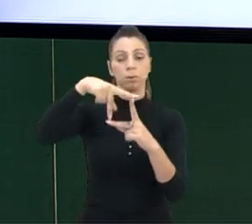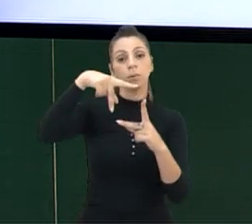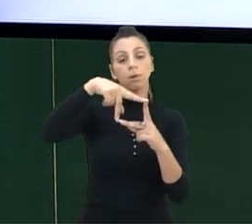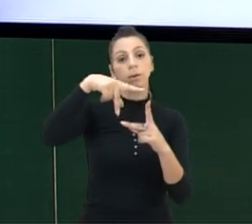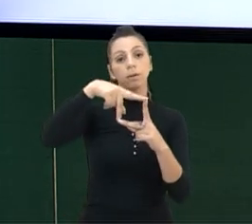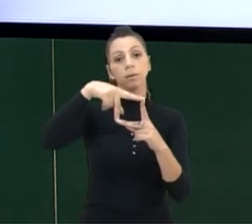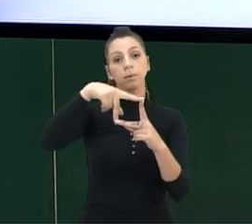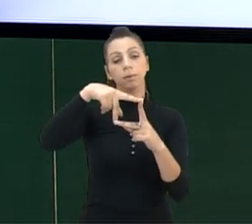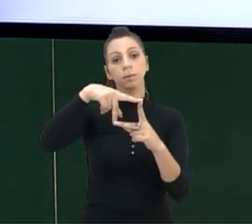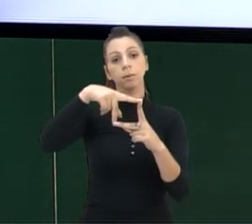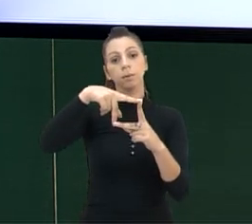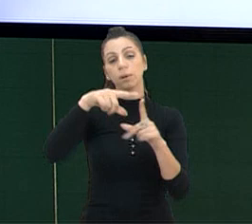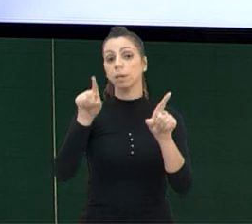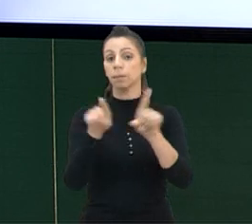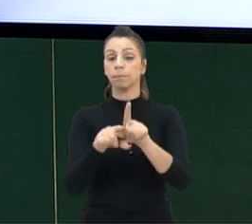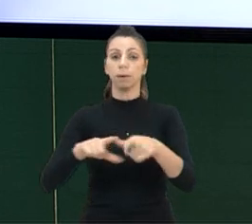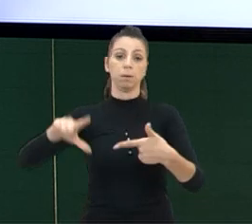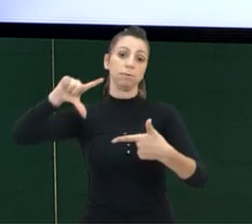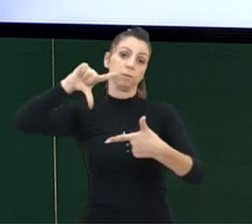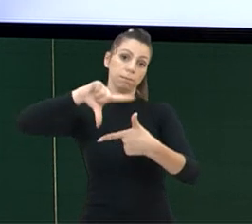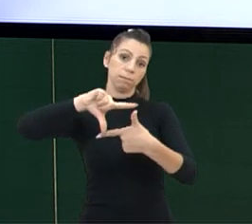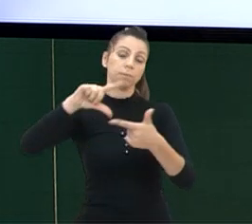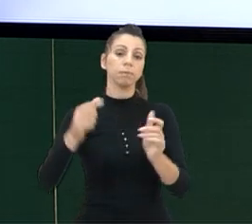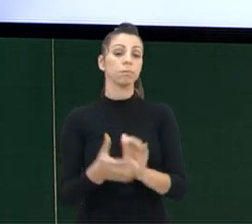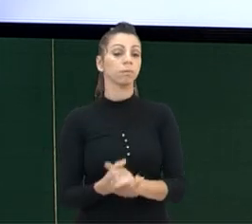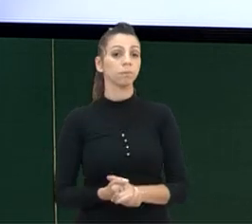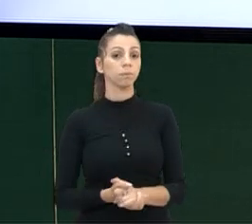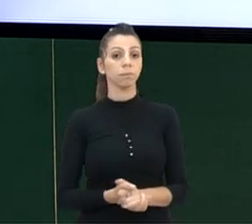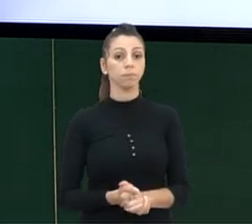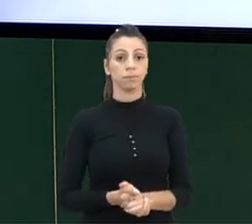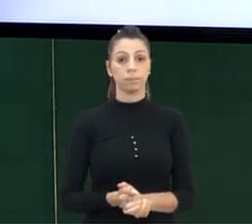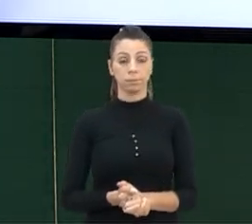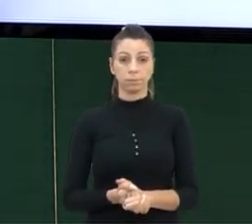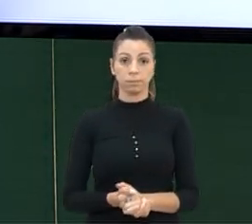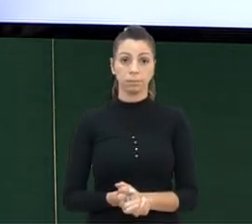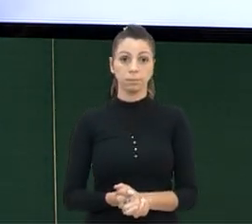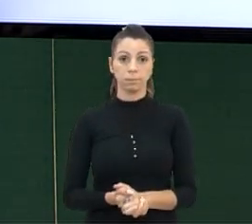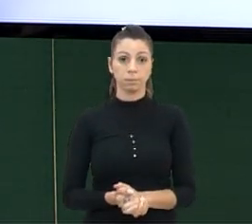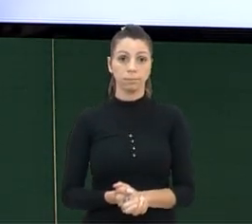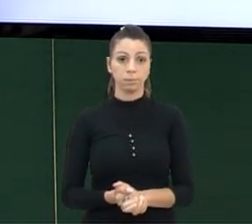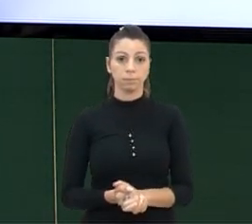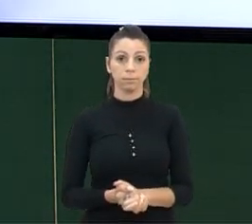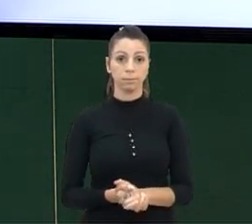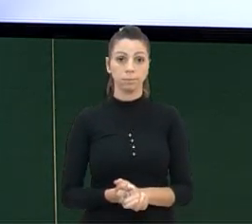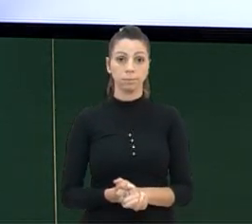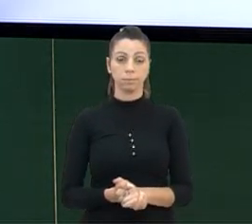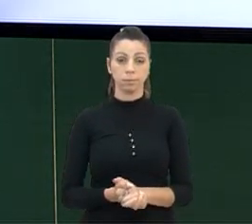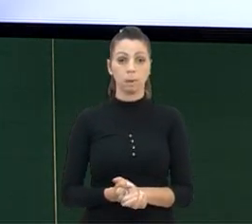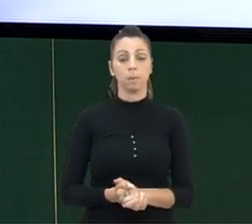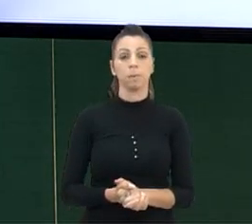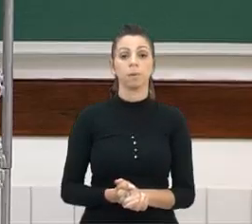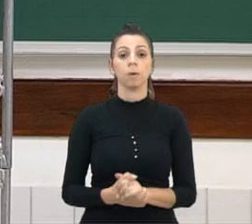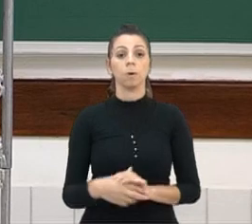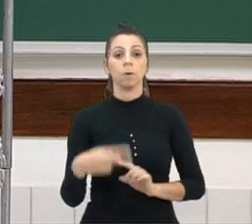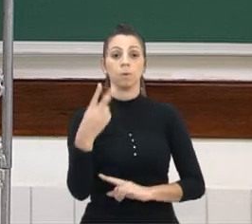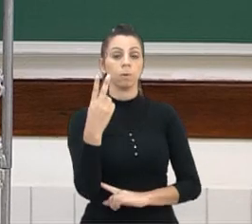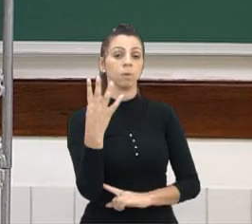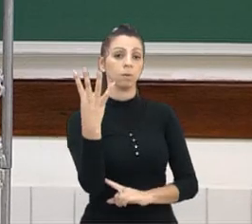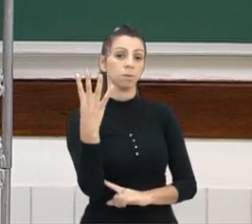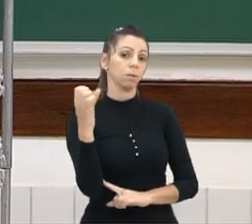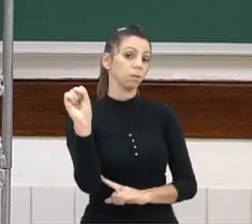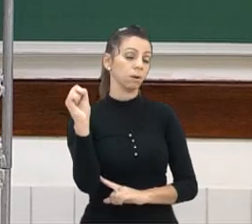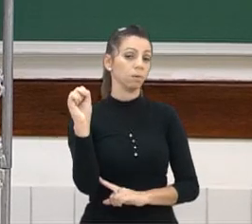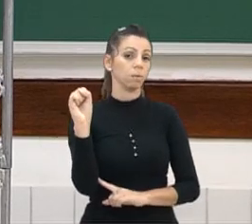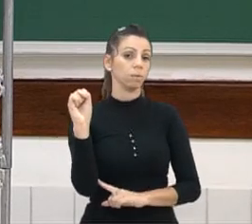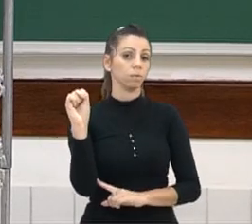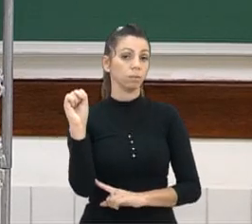usando retângulo? Bom, para eu representar o 2, o 4 e o 8